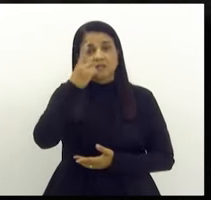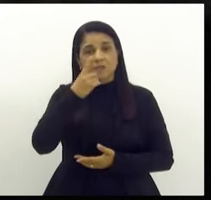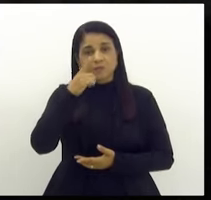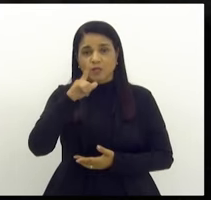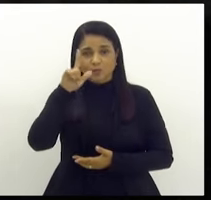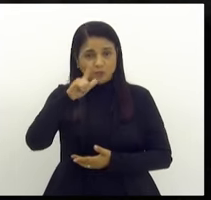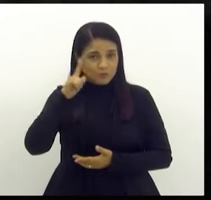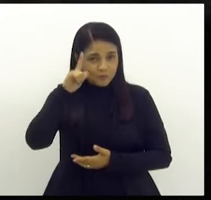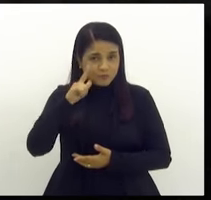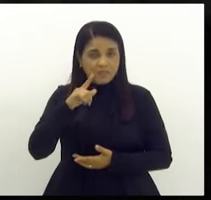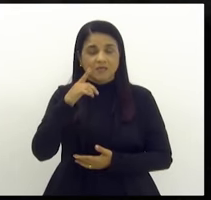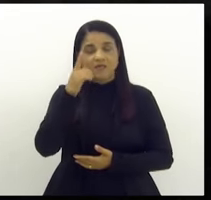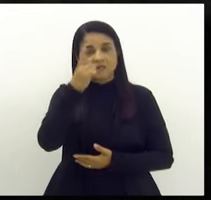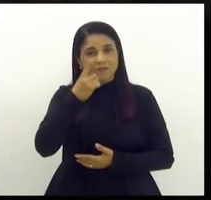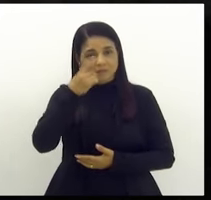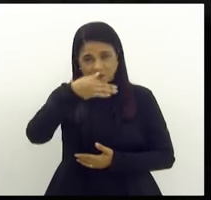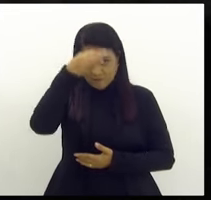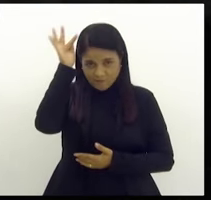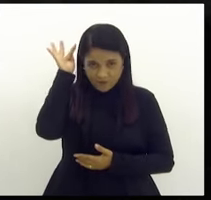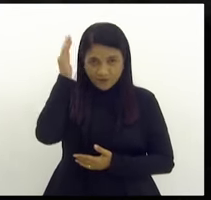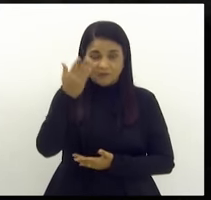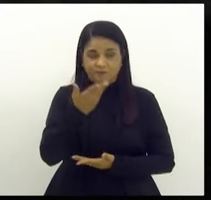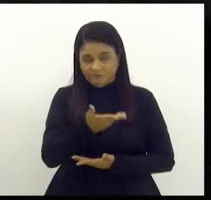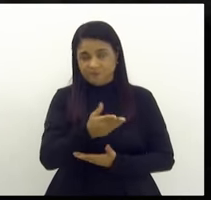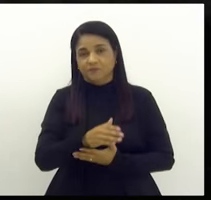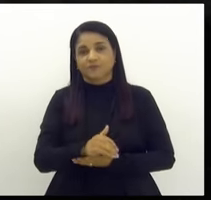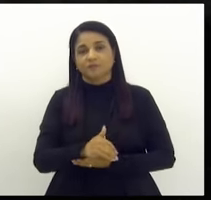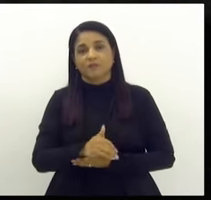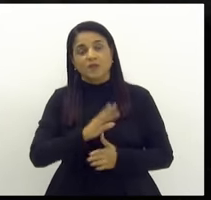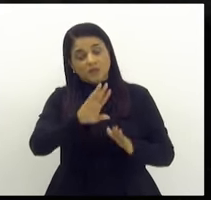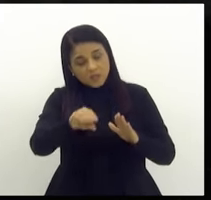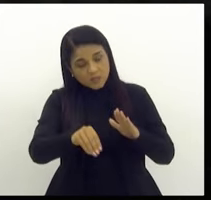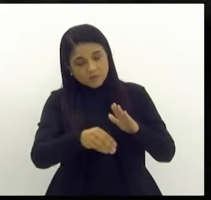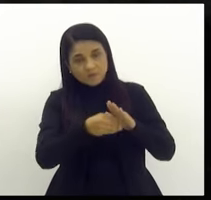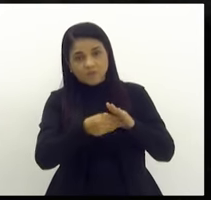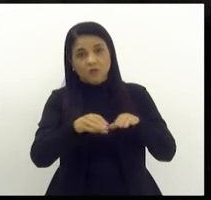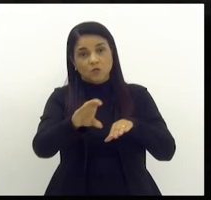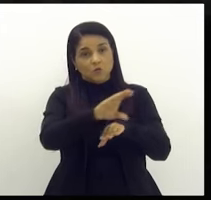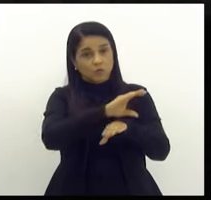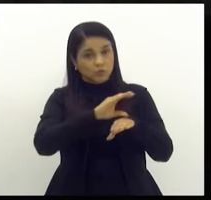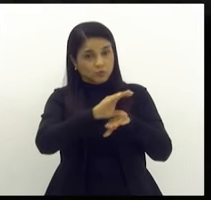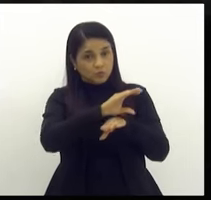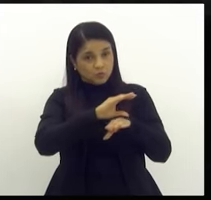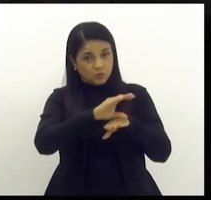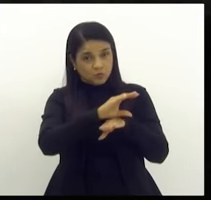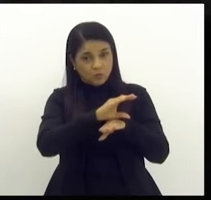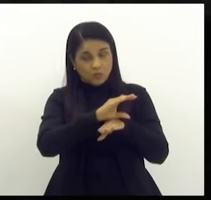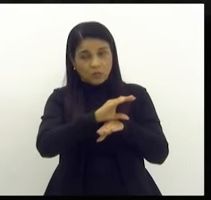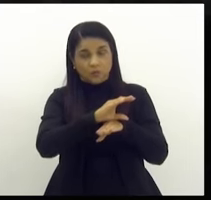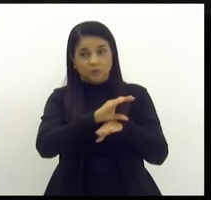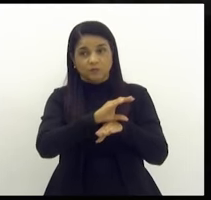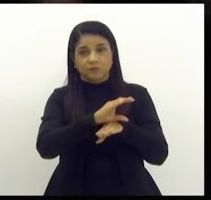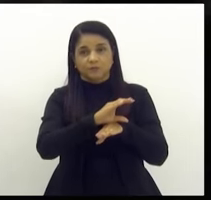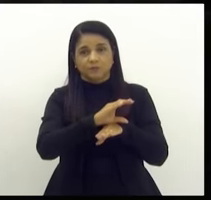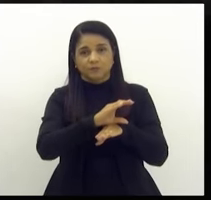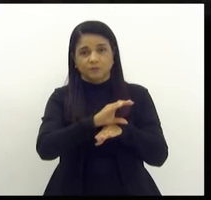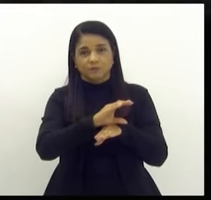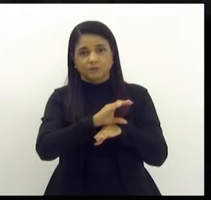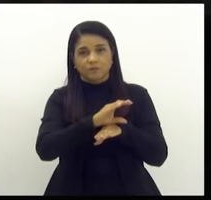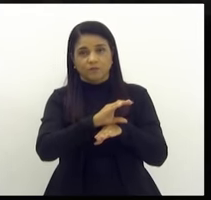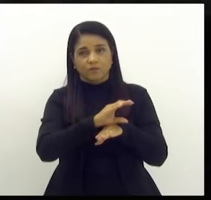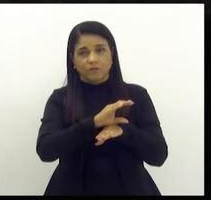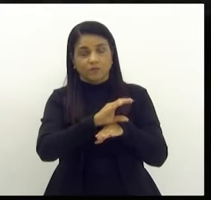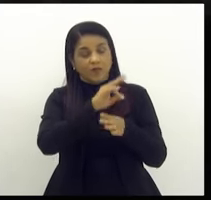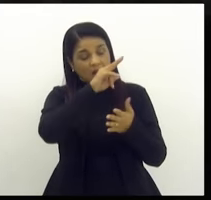Pacheco falando de vossa excelência na emenda constitucional o enc Lê